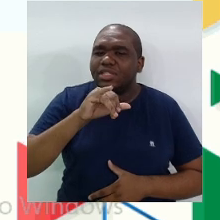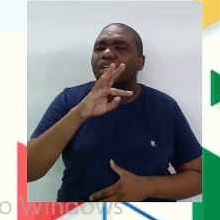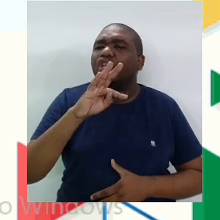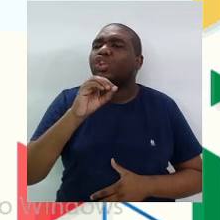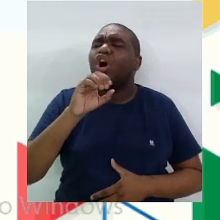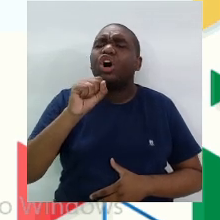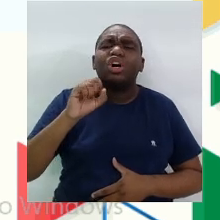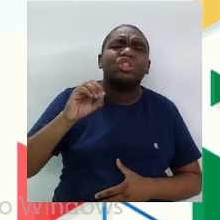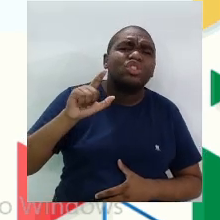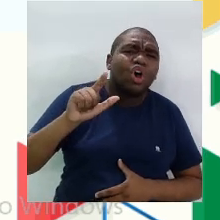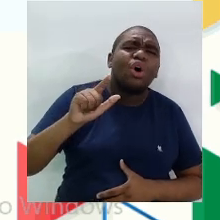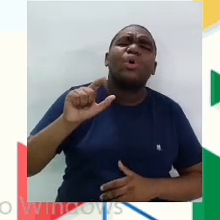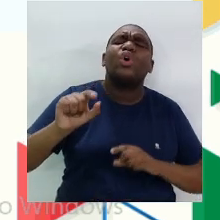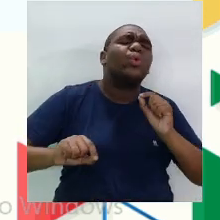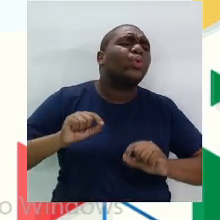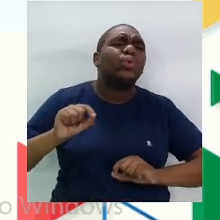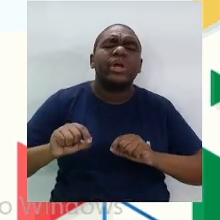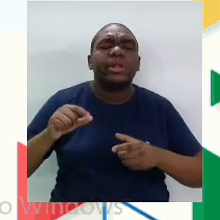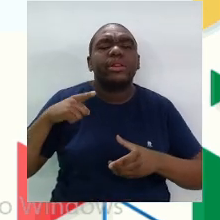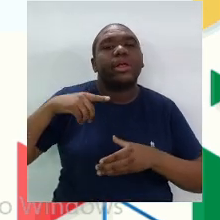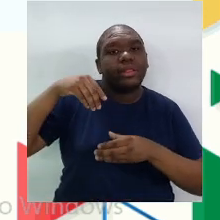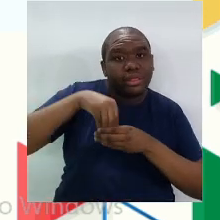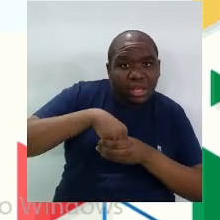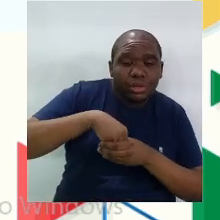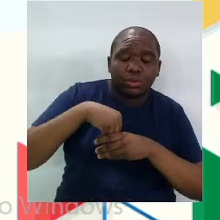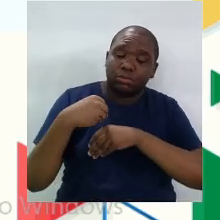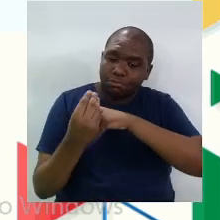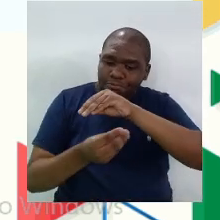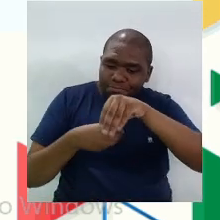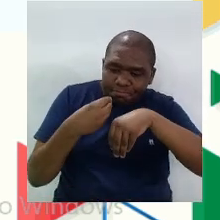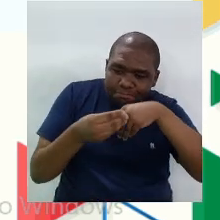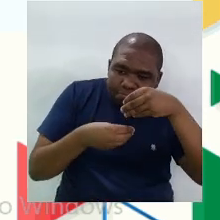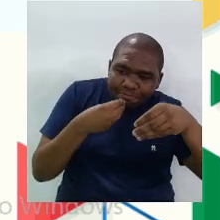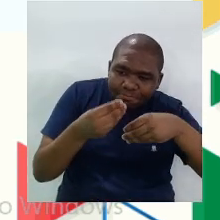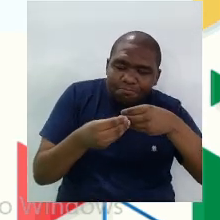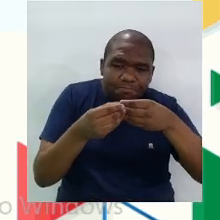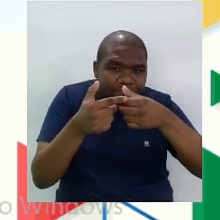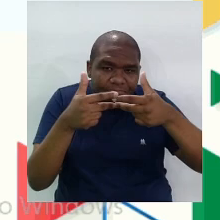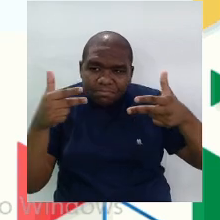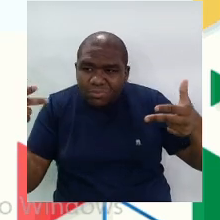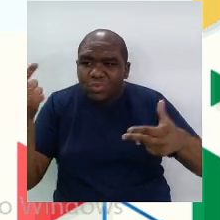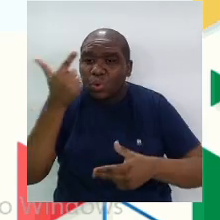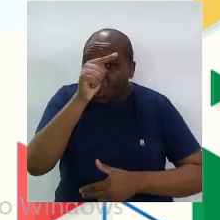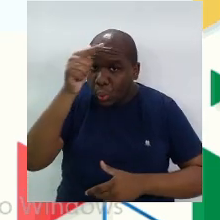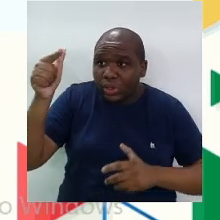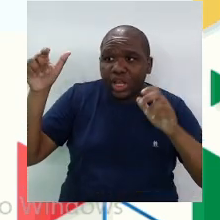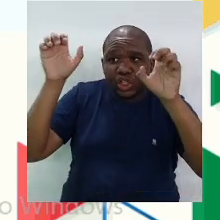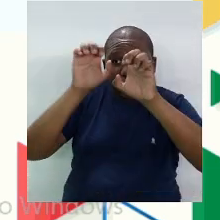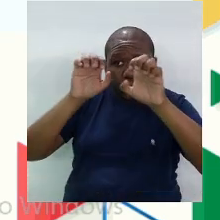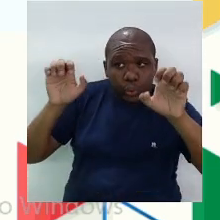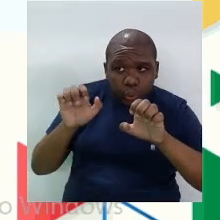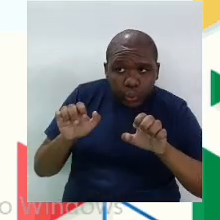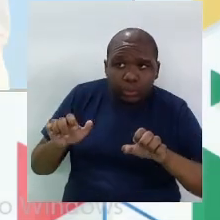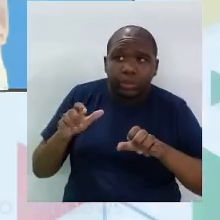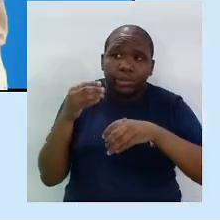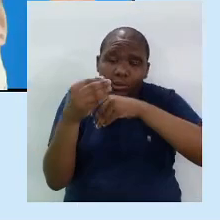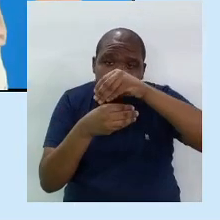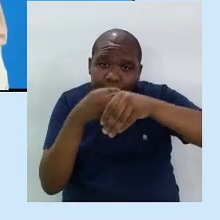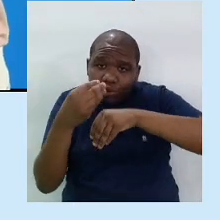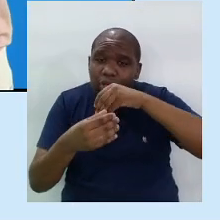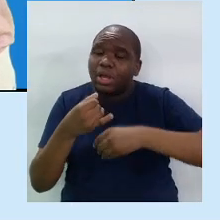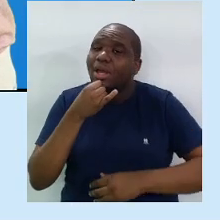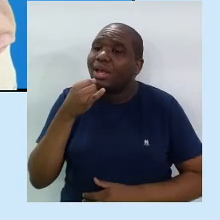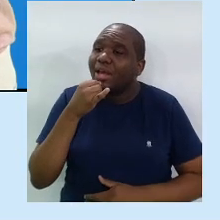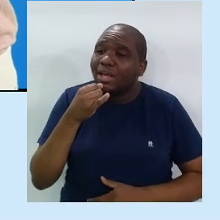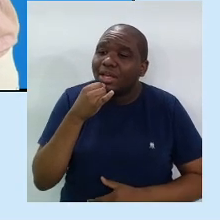E no citosol está ali mergulhado as organelas, que são as outras estruturas que vão circular. Por